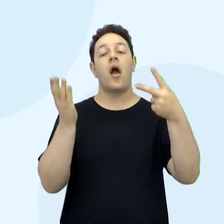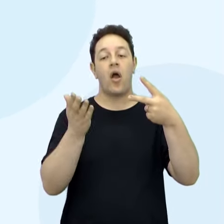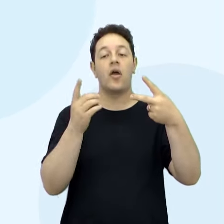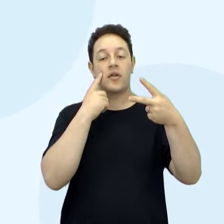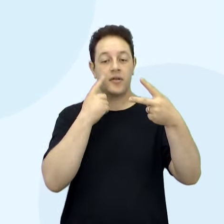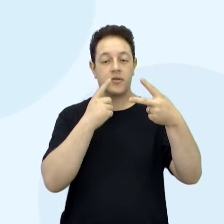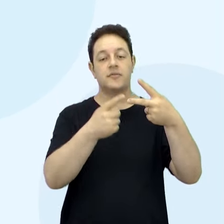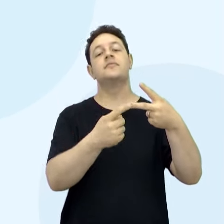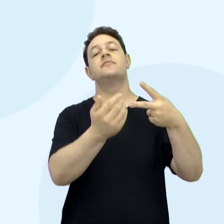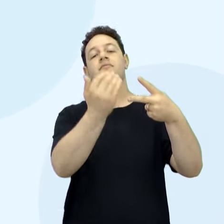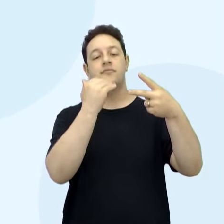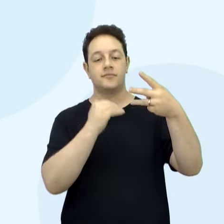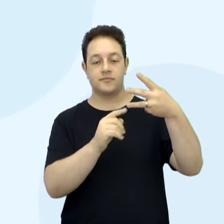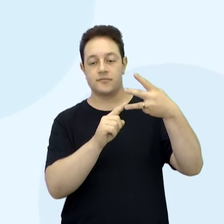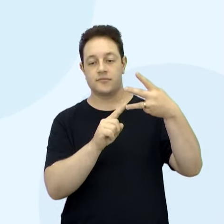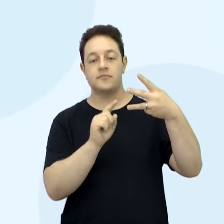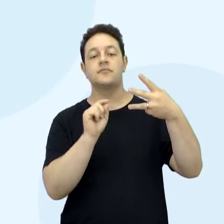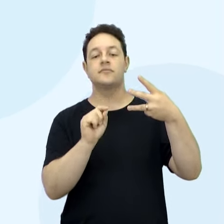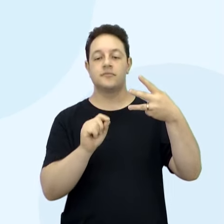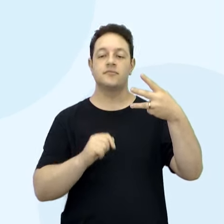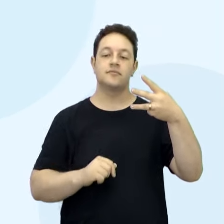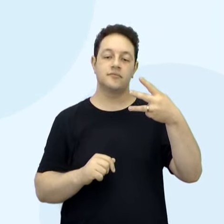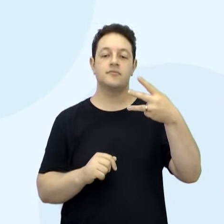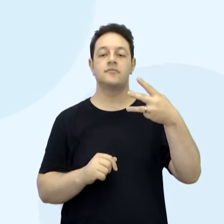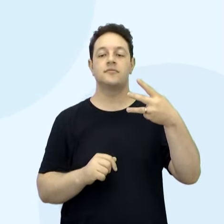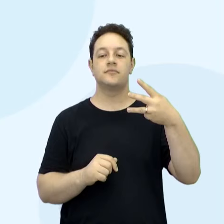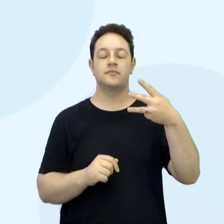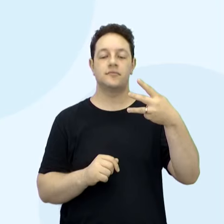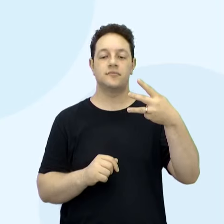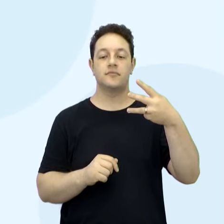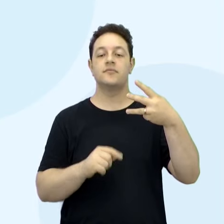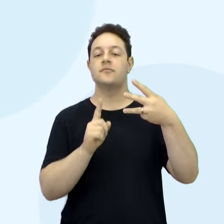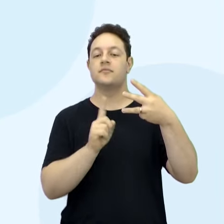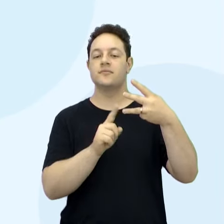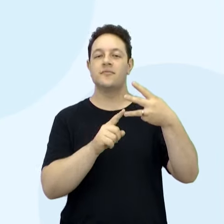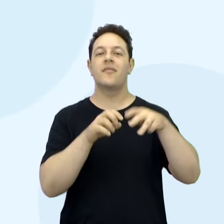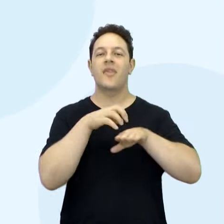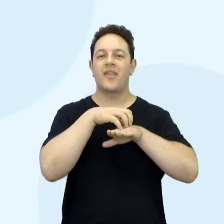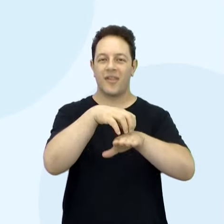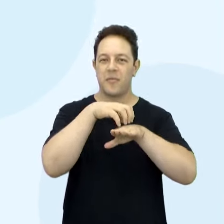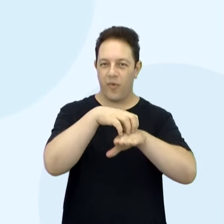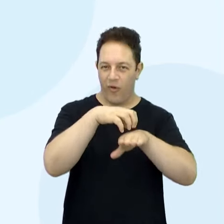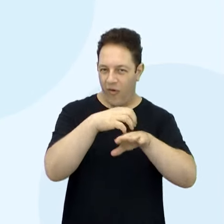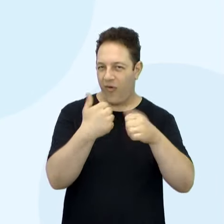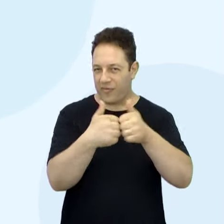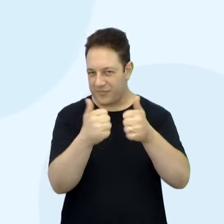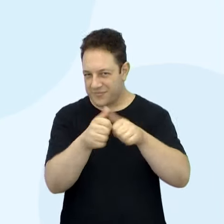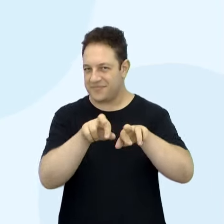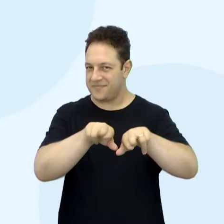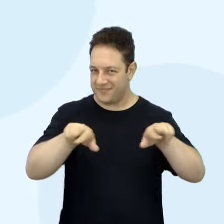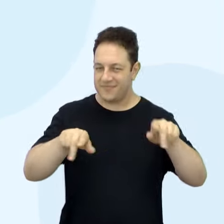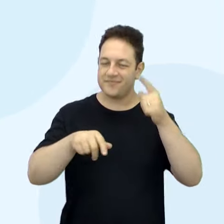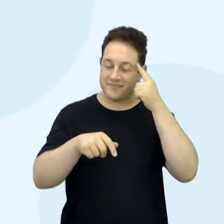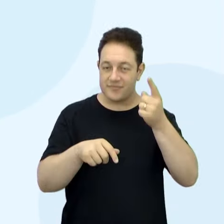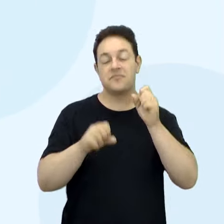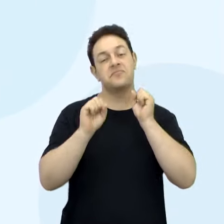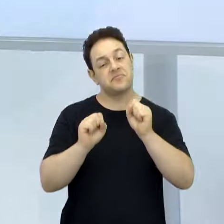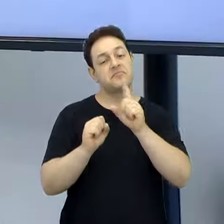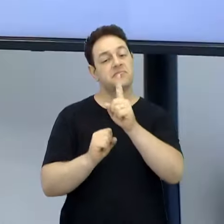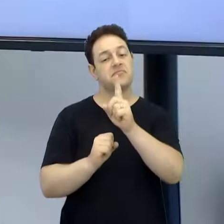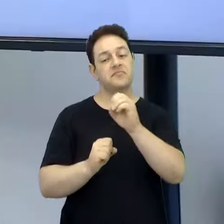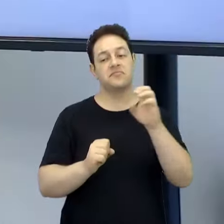essa tabela, depois a gente vai para essa. Projetando depois para 6 anos. Com transporte, né? Eu penso que a gente pode gastar